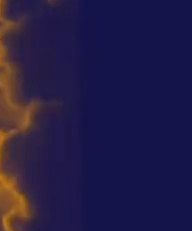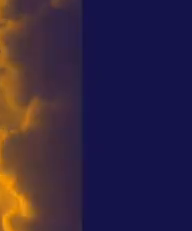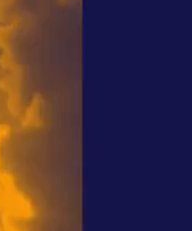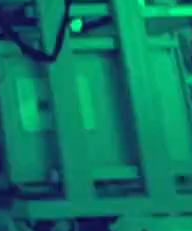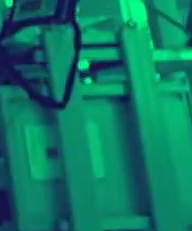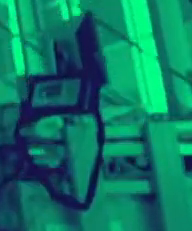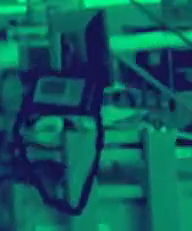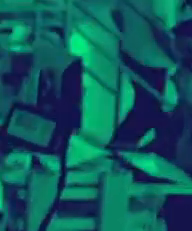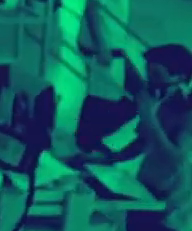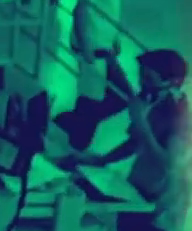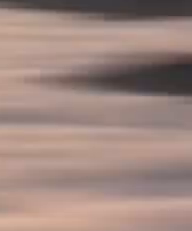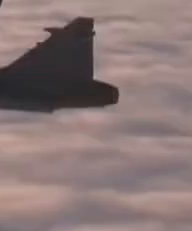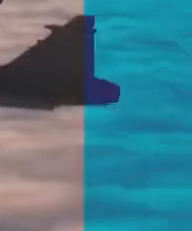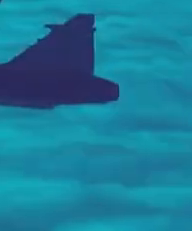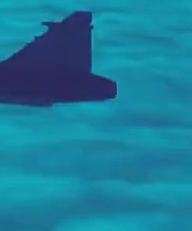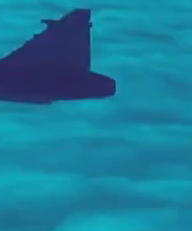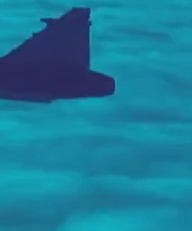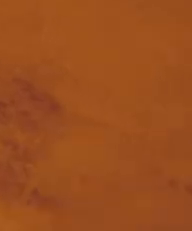Música